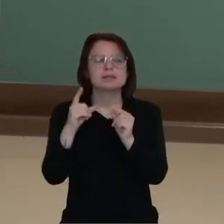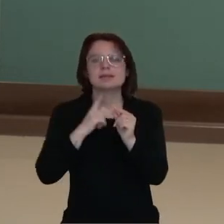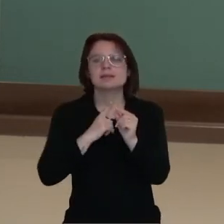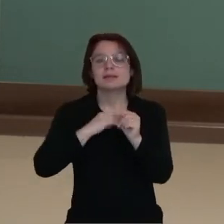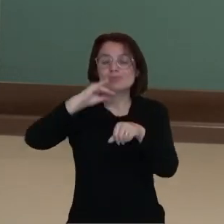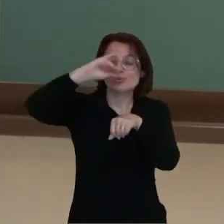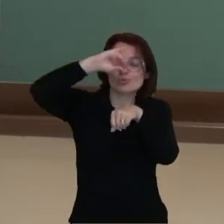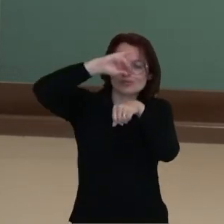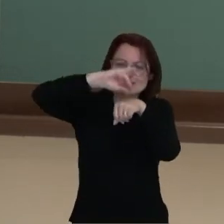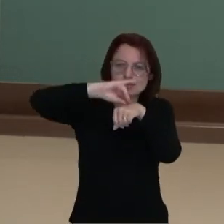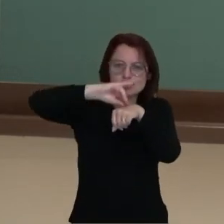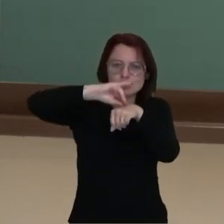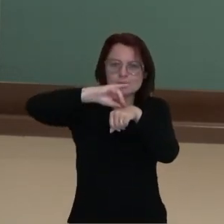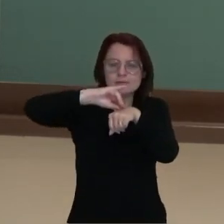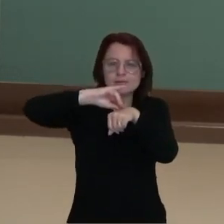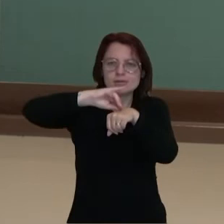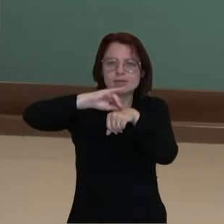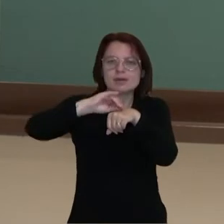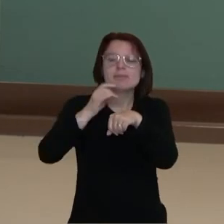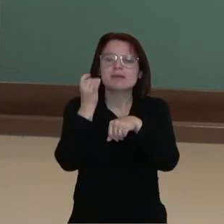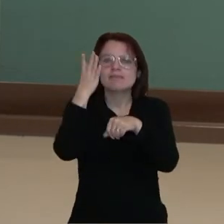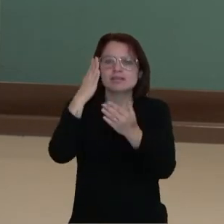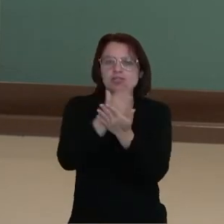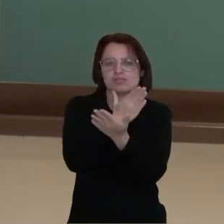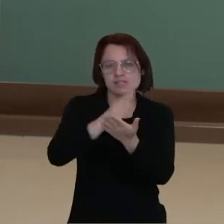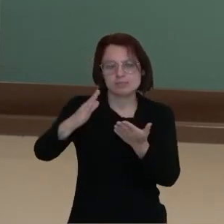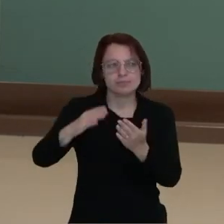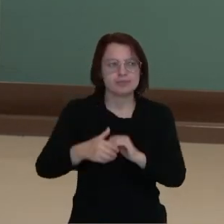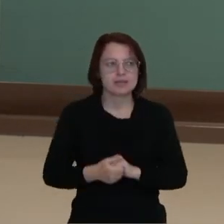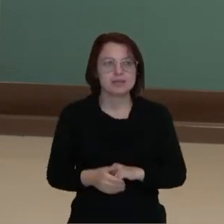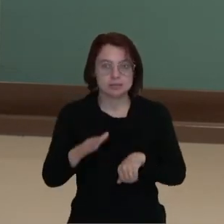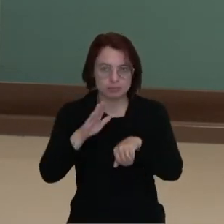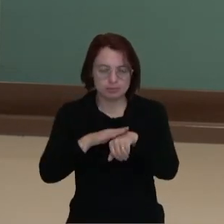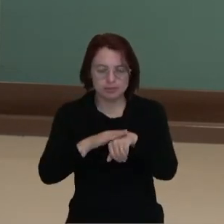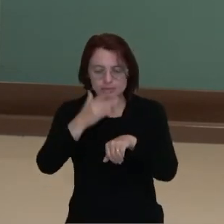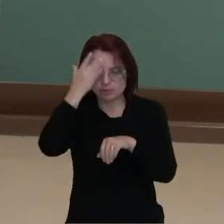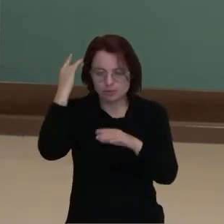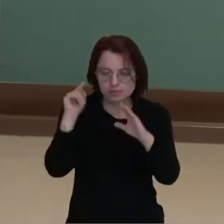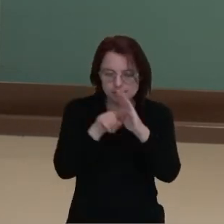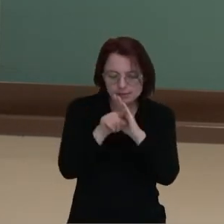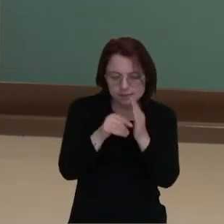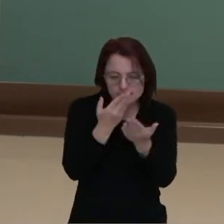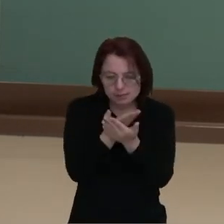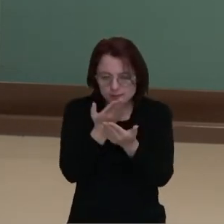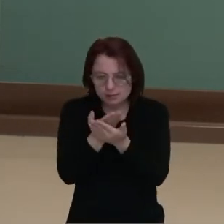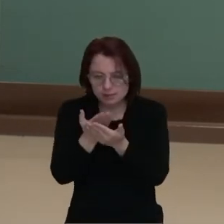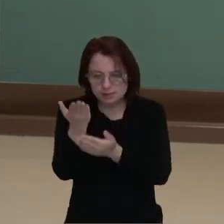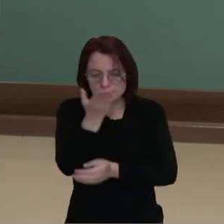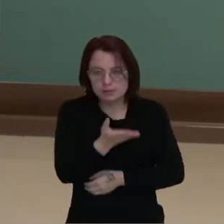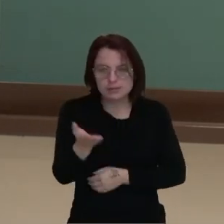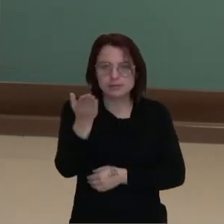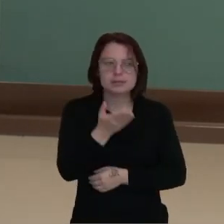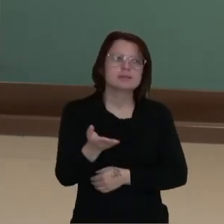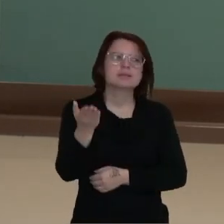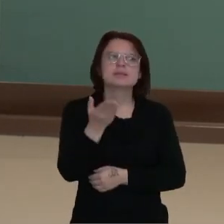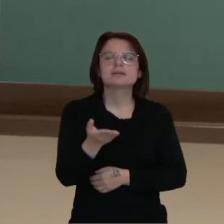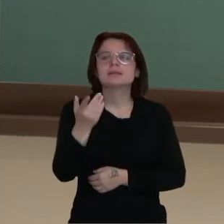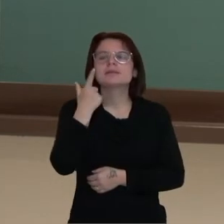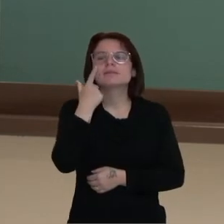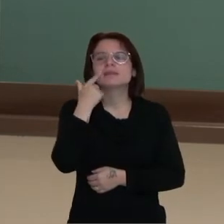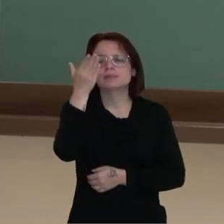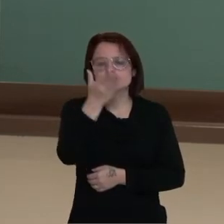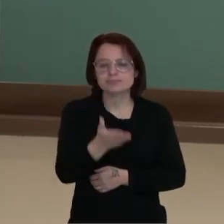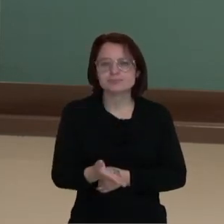da célula para facilitar a divisão. Então, quando os cientistas vão estudar um determinado indivíduo, eles vão olhar